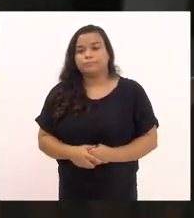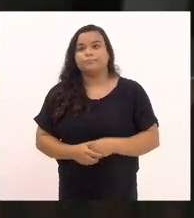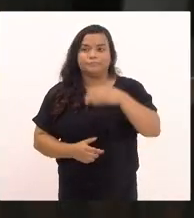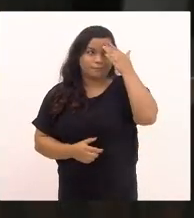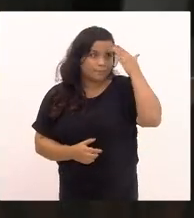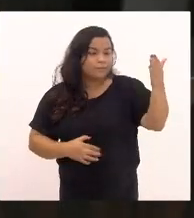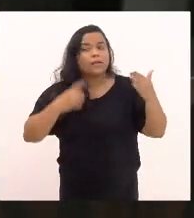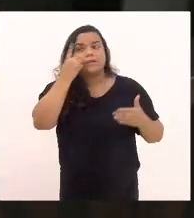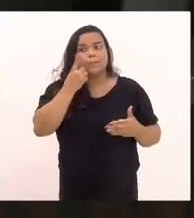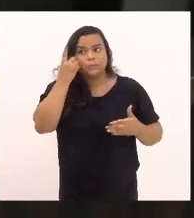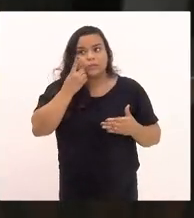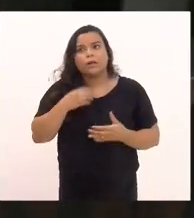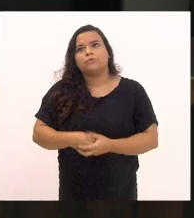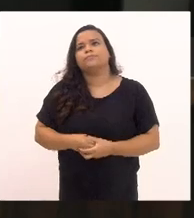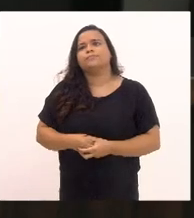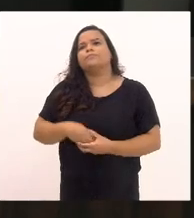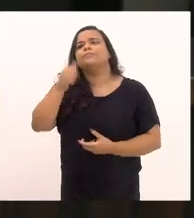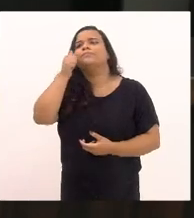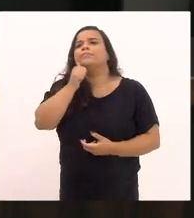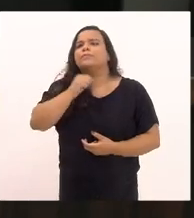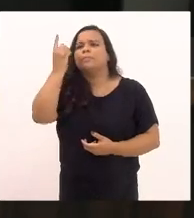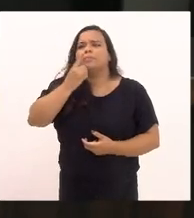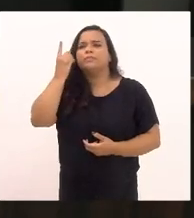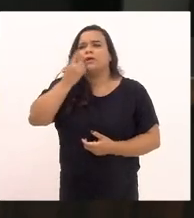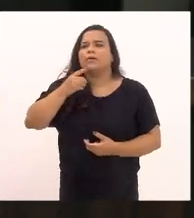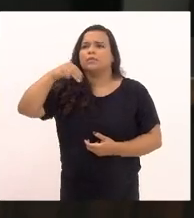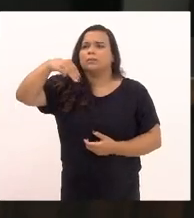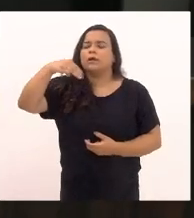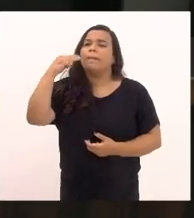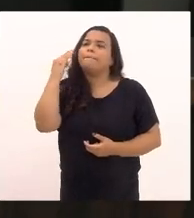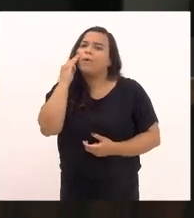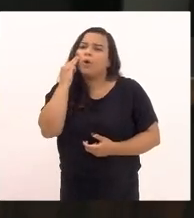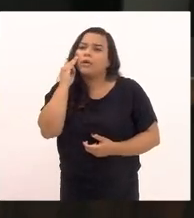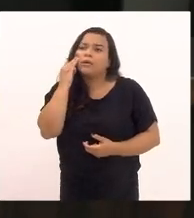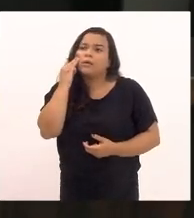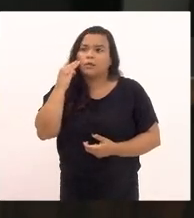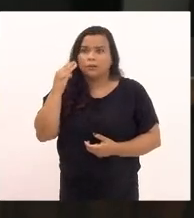Obrigada, deputado. Deputada Mônica Francisco ainda vai fazer uso da palavra?